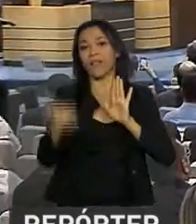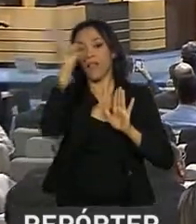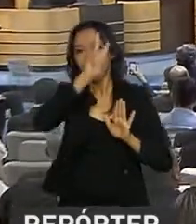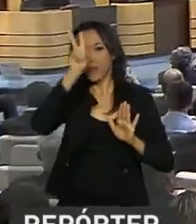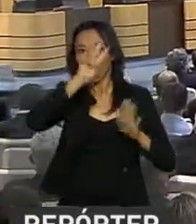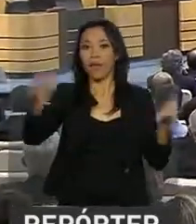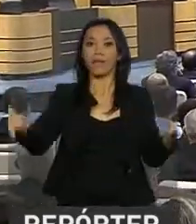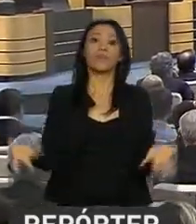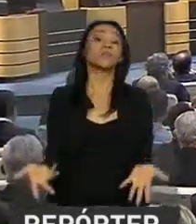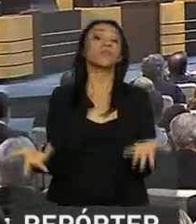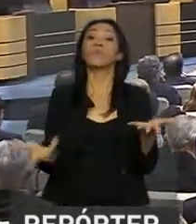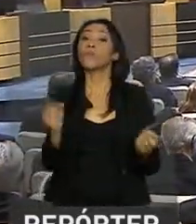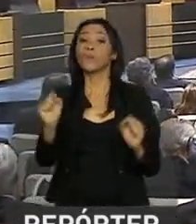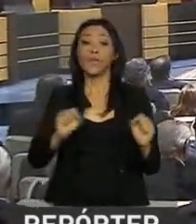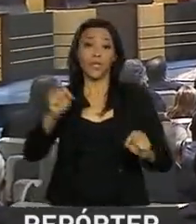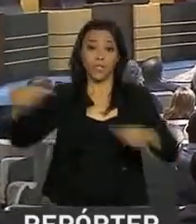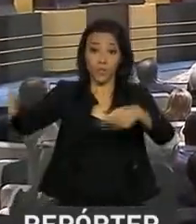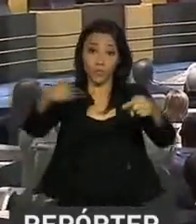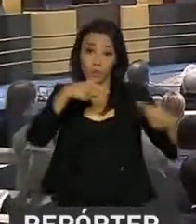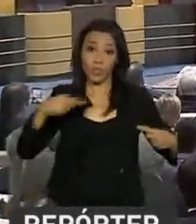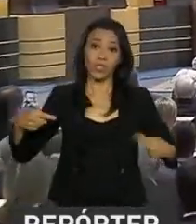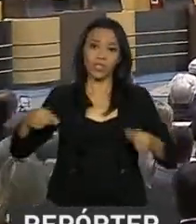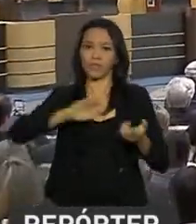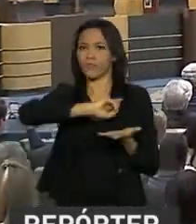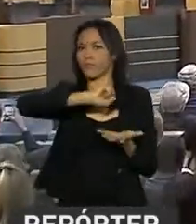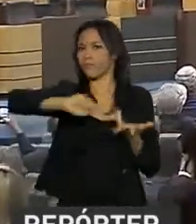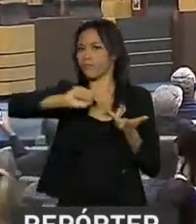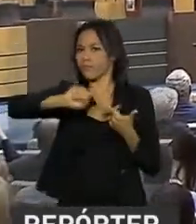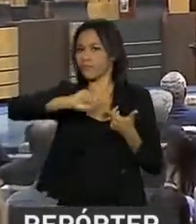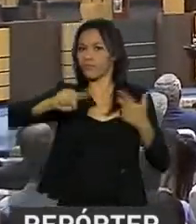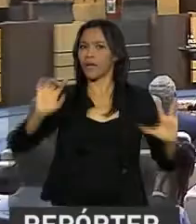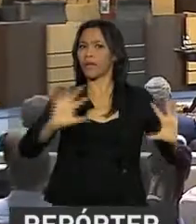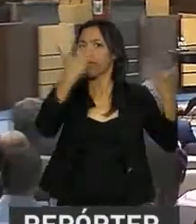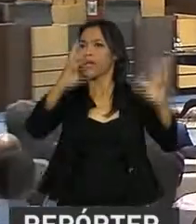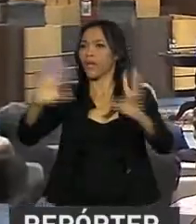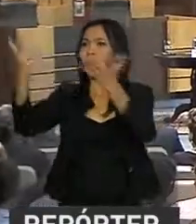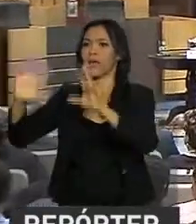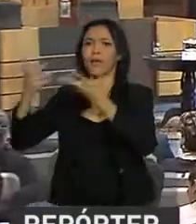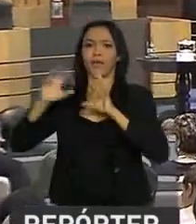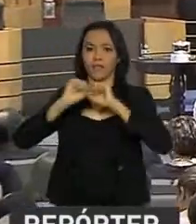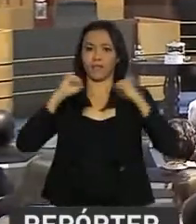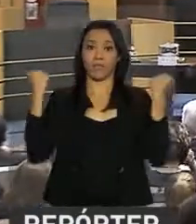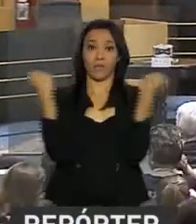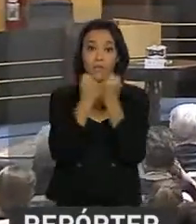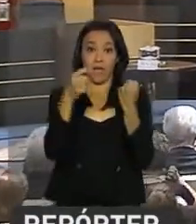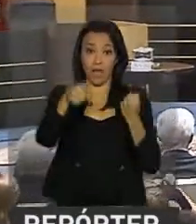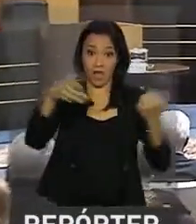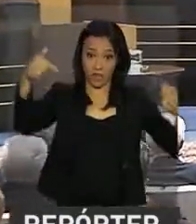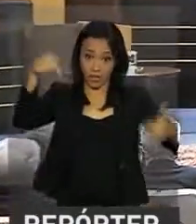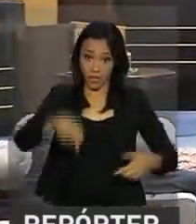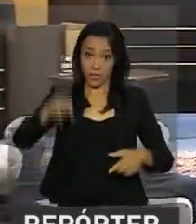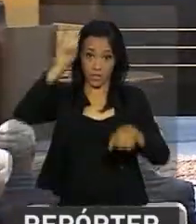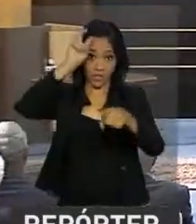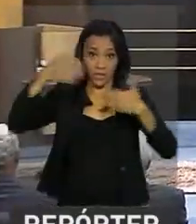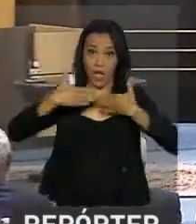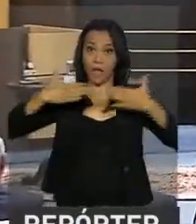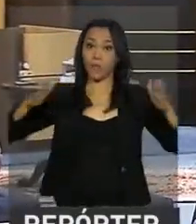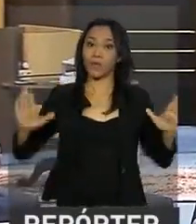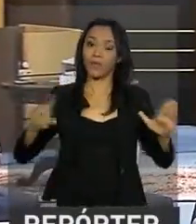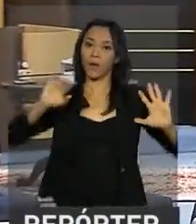lembradas e discutidas em uma série de eventos em Brasília. Nesta quinta, o TST abriu as portas para comemorar